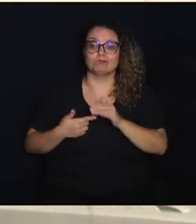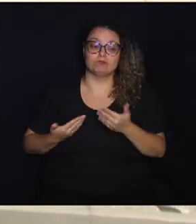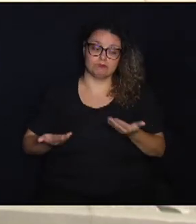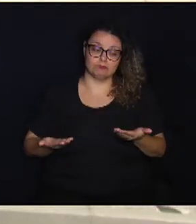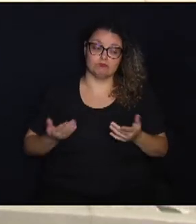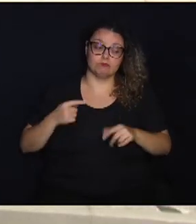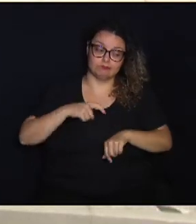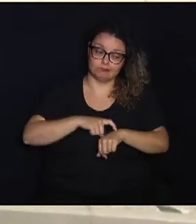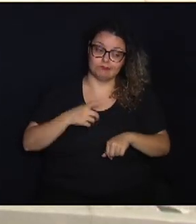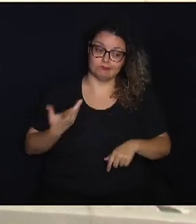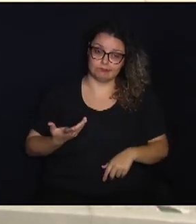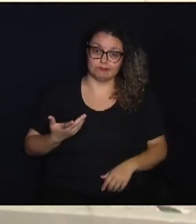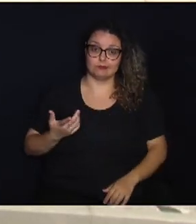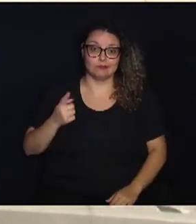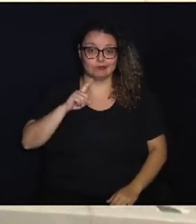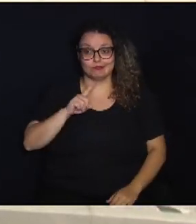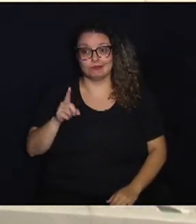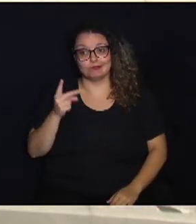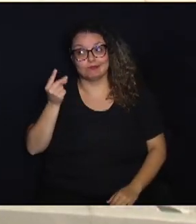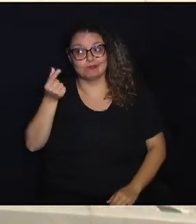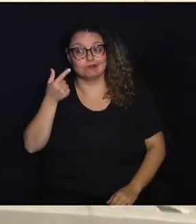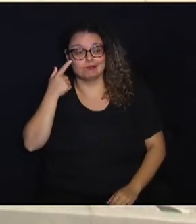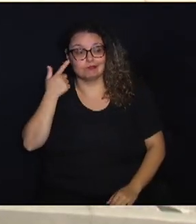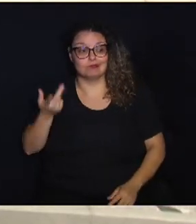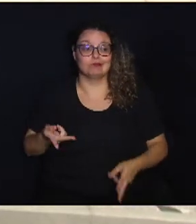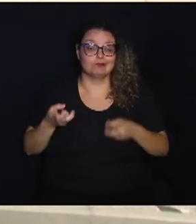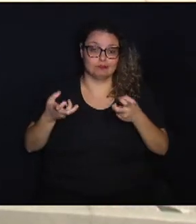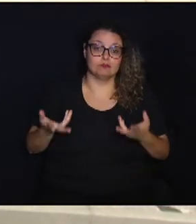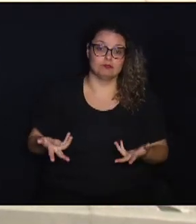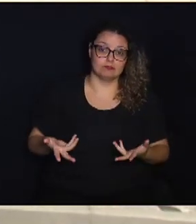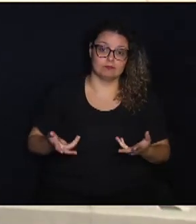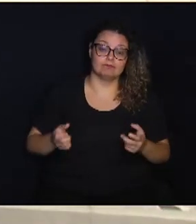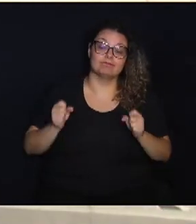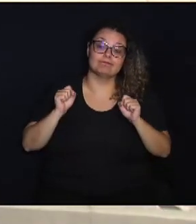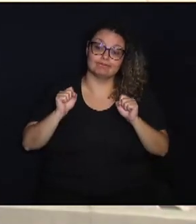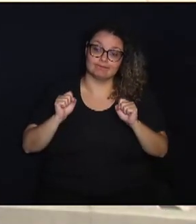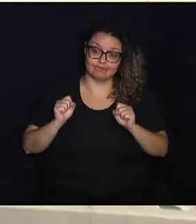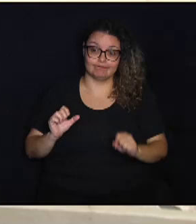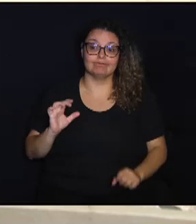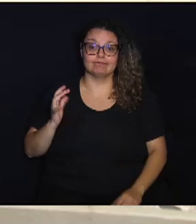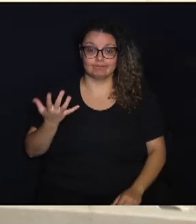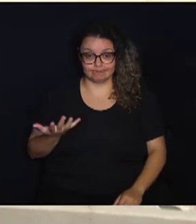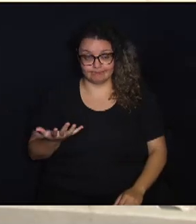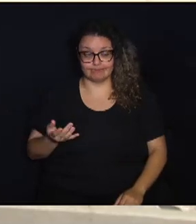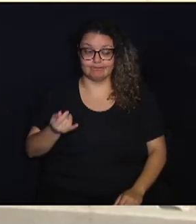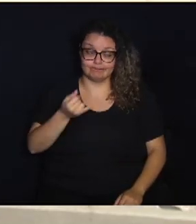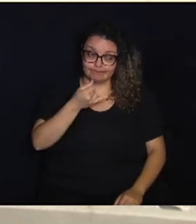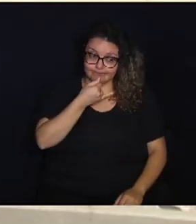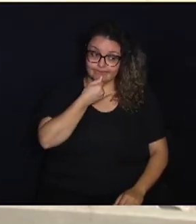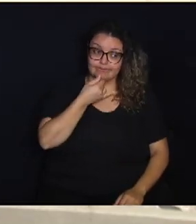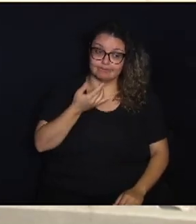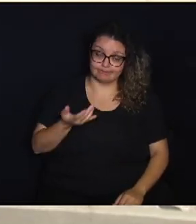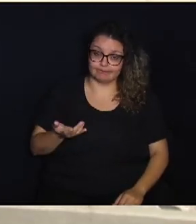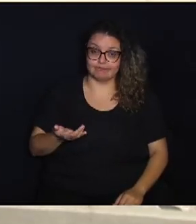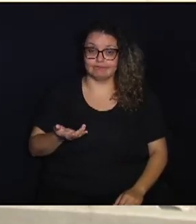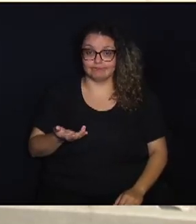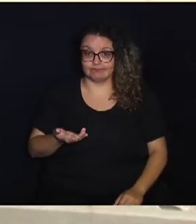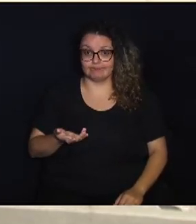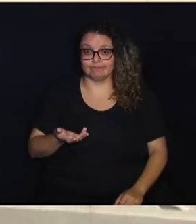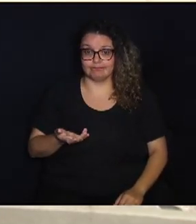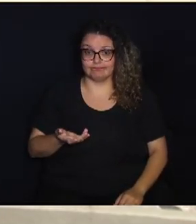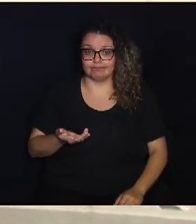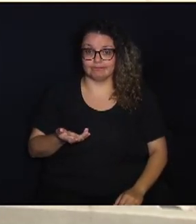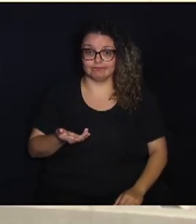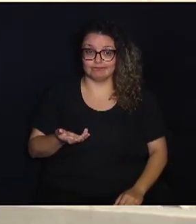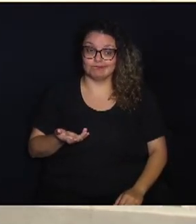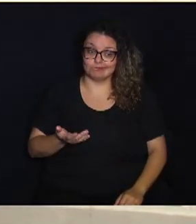gente nem se toca, mas que pode acontecer de, infelizmente, você vir a